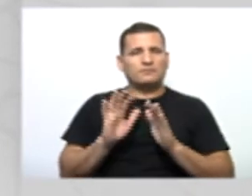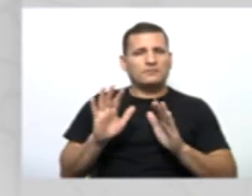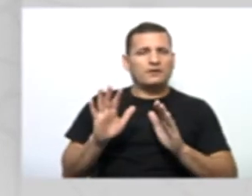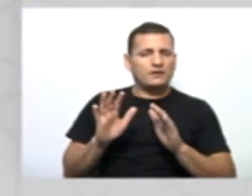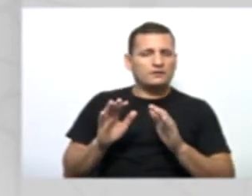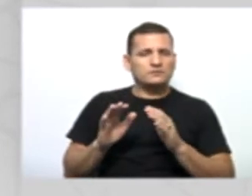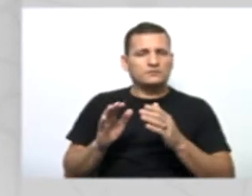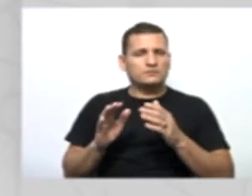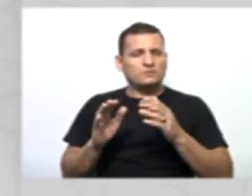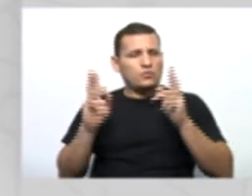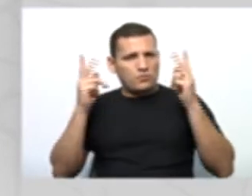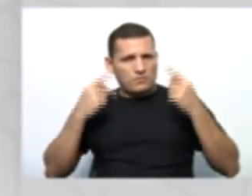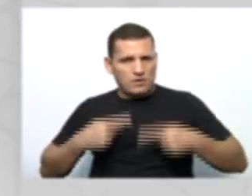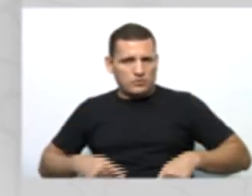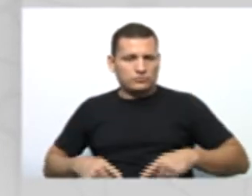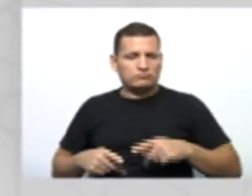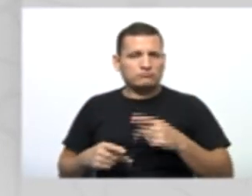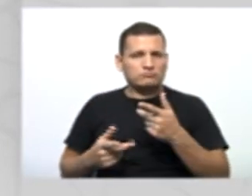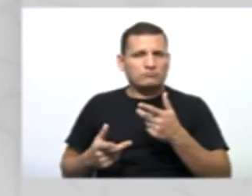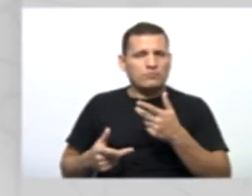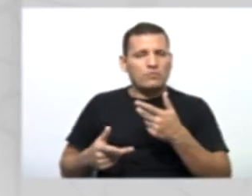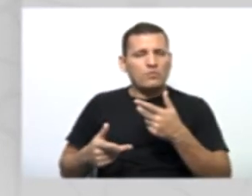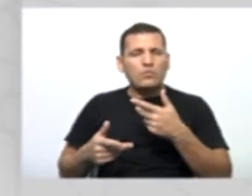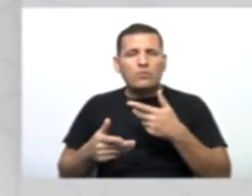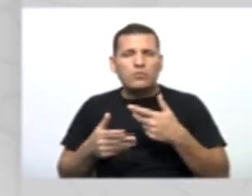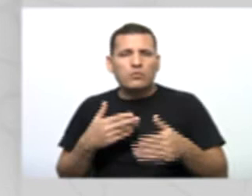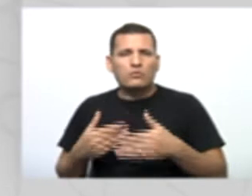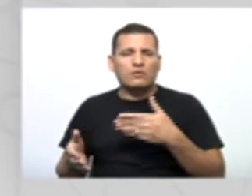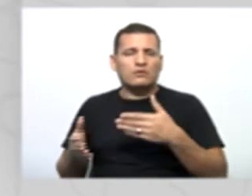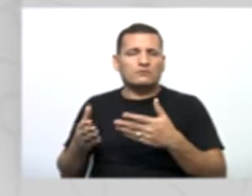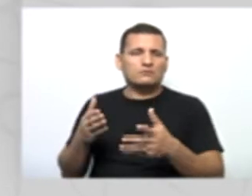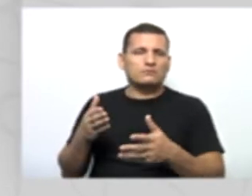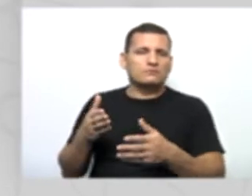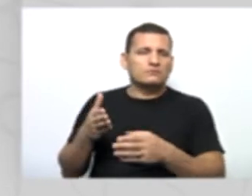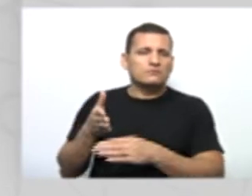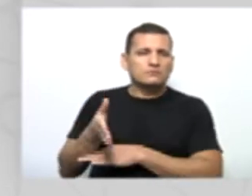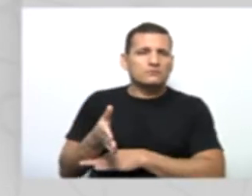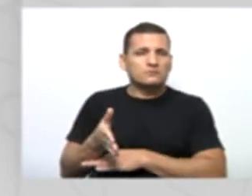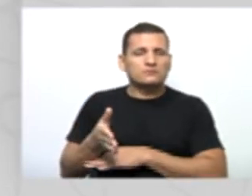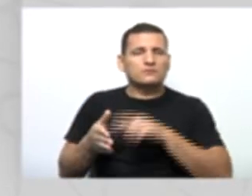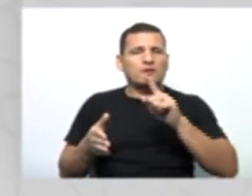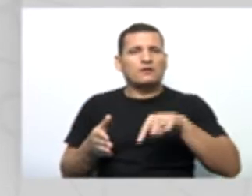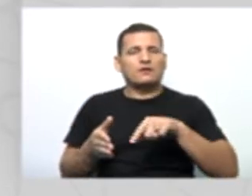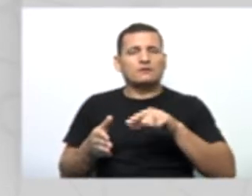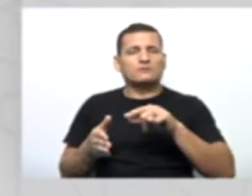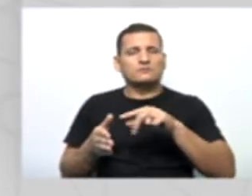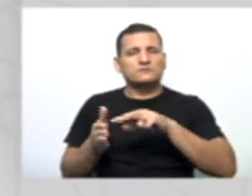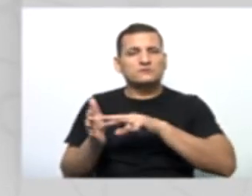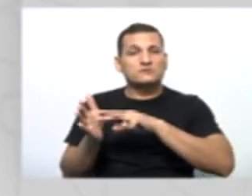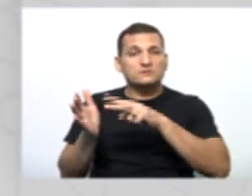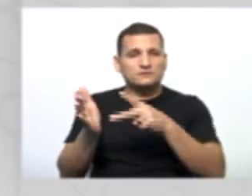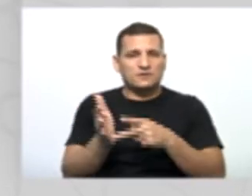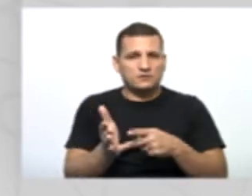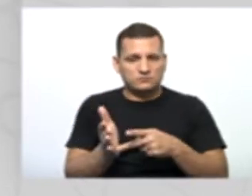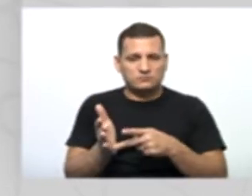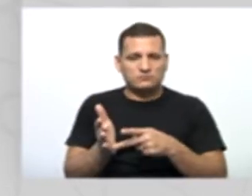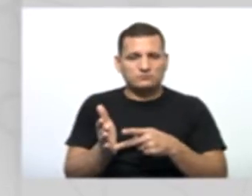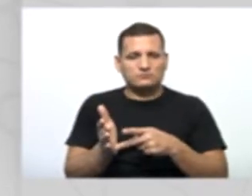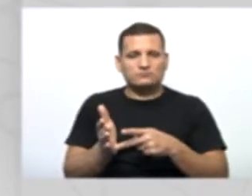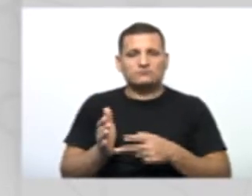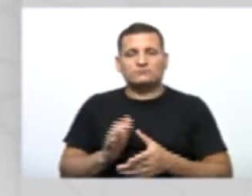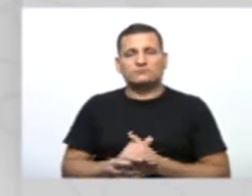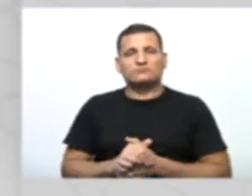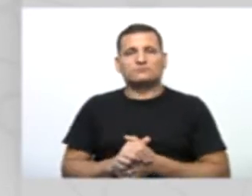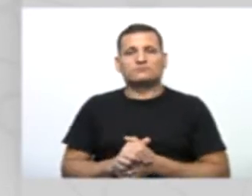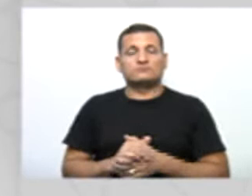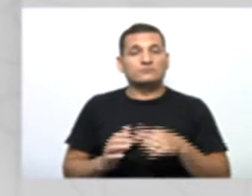interferência do homem na realidade dá-se para conferir um significado a esta realidade. Eu